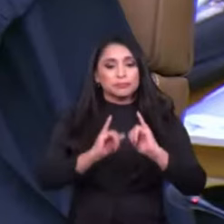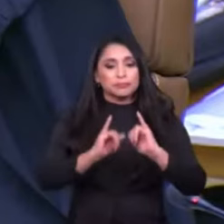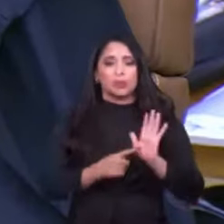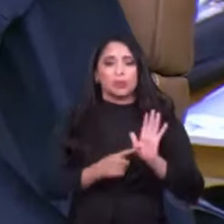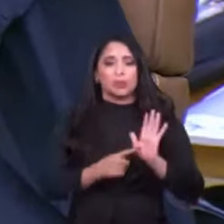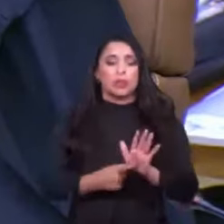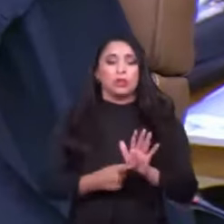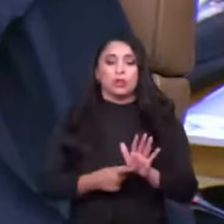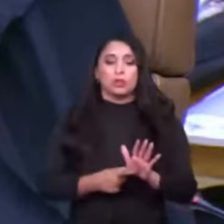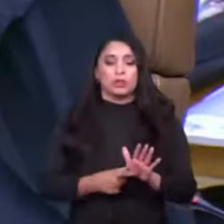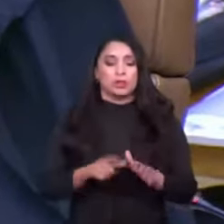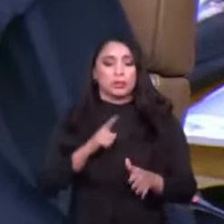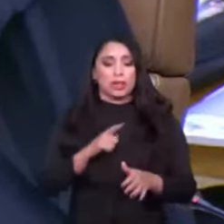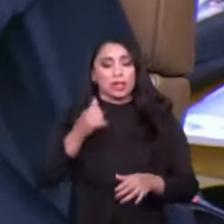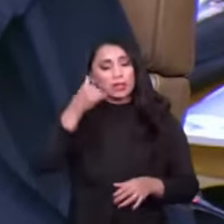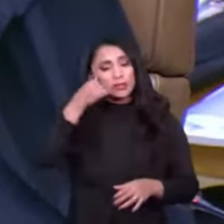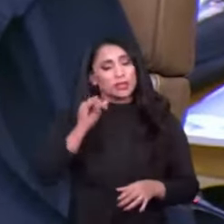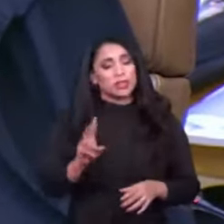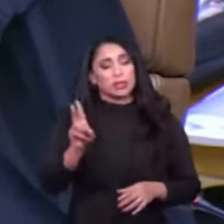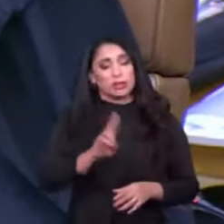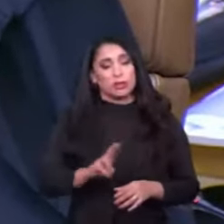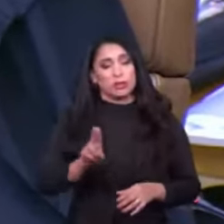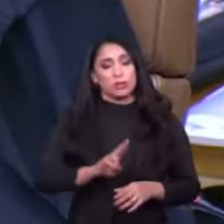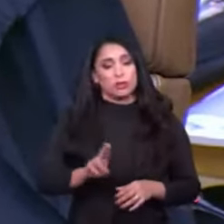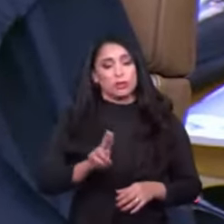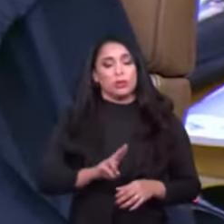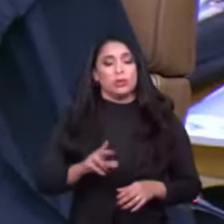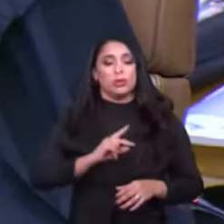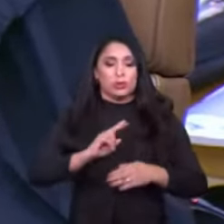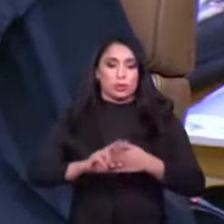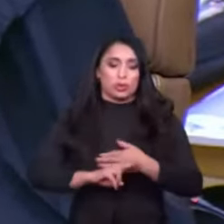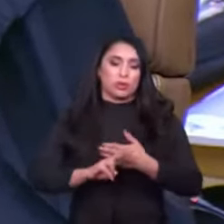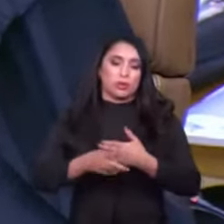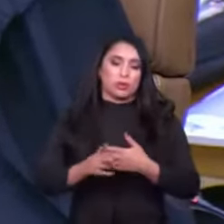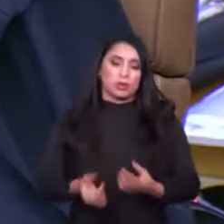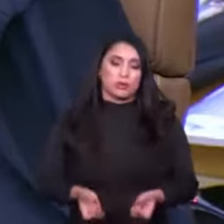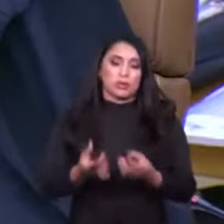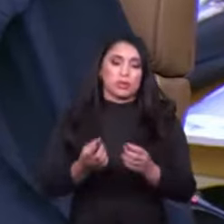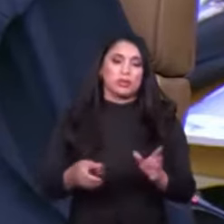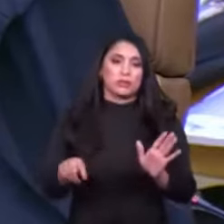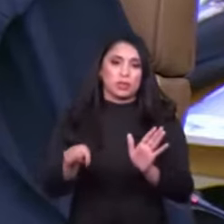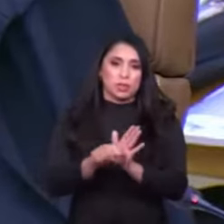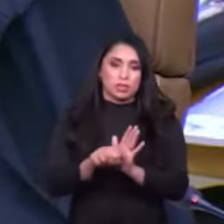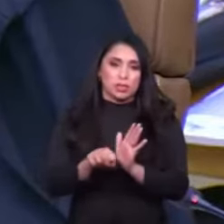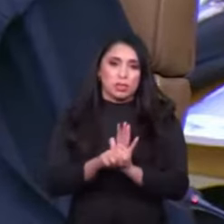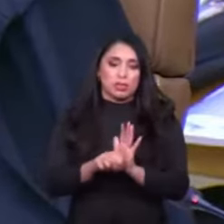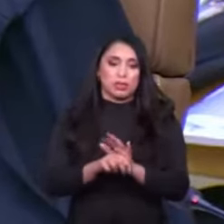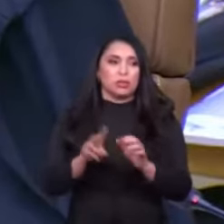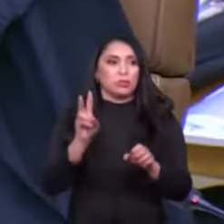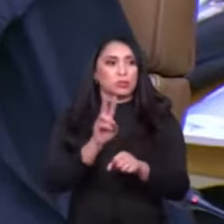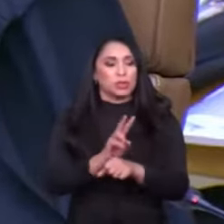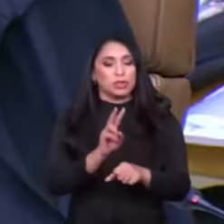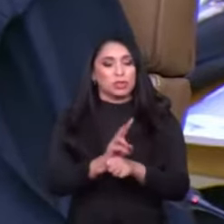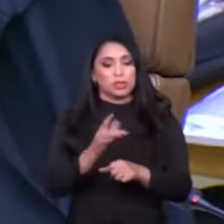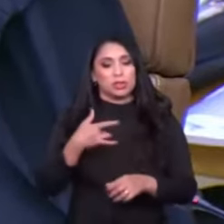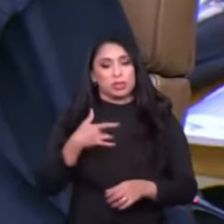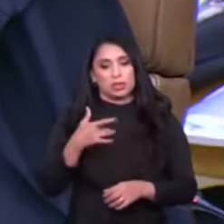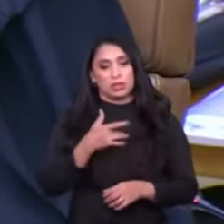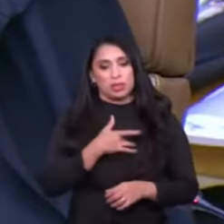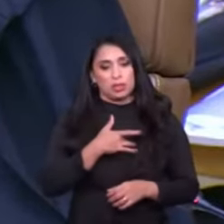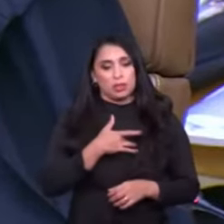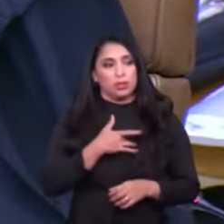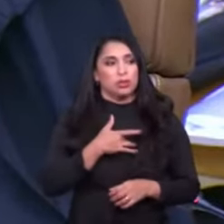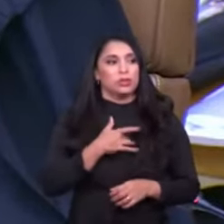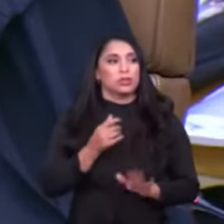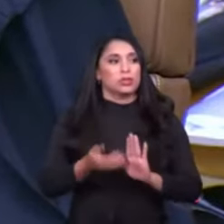inequívoco fator inibitório do consumo, circulação e, por consequência, do tráfico de drogas, protegendo, em última análise, a saúde pública. Afastada